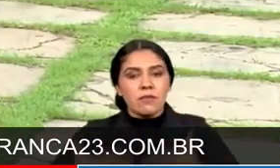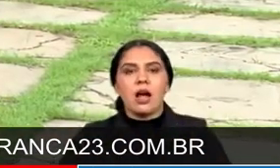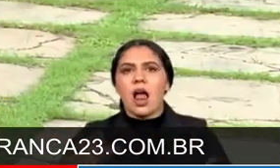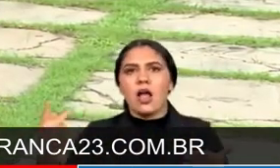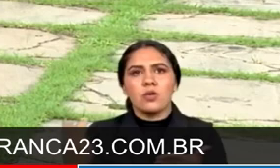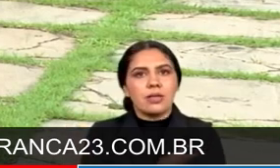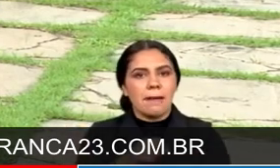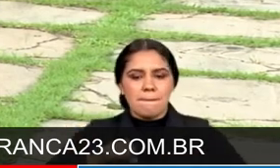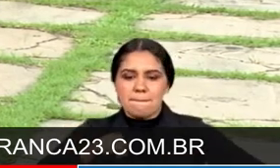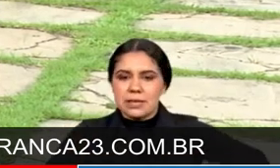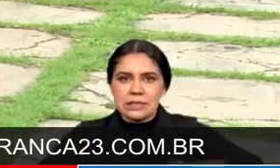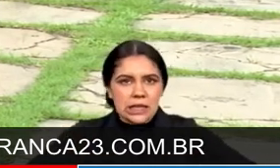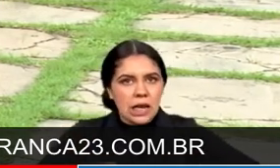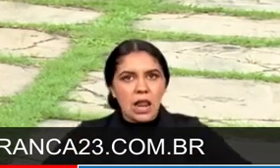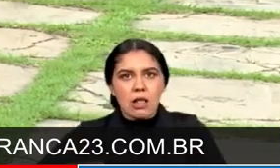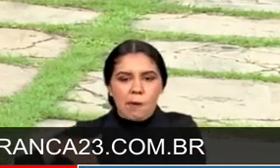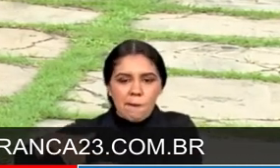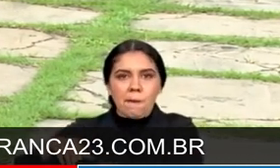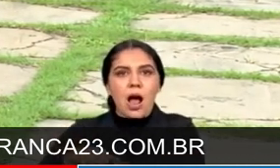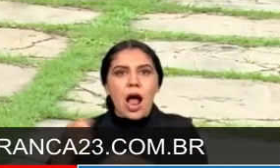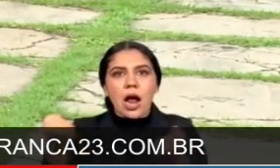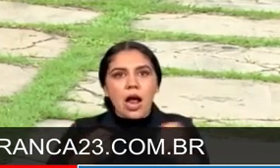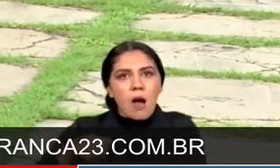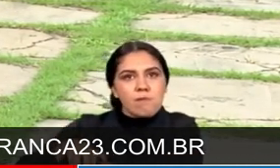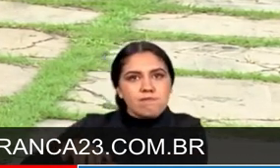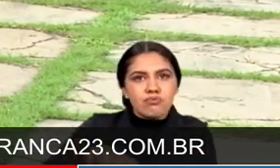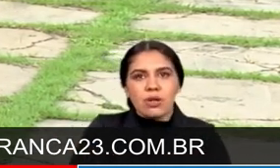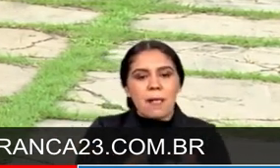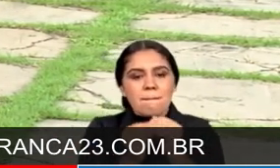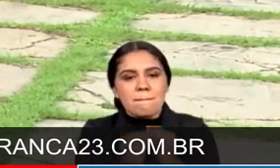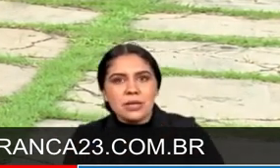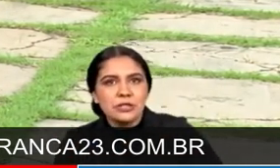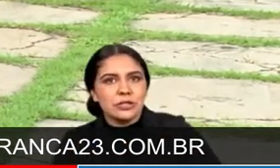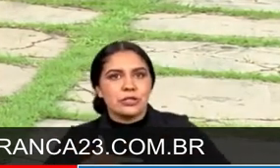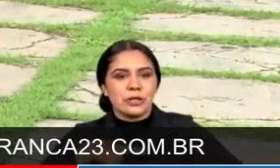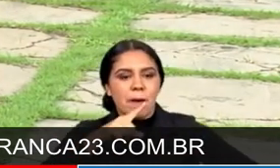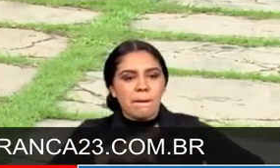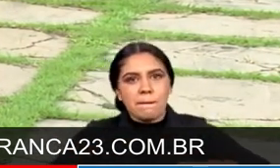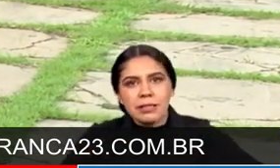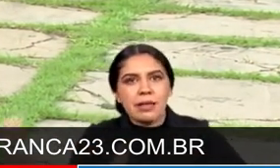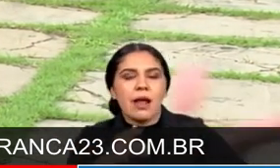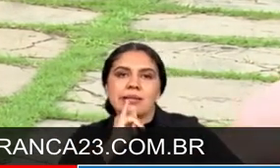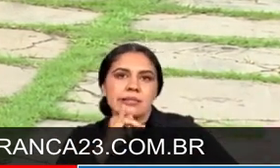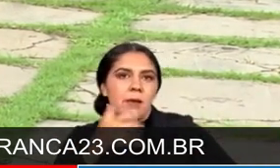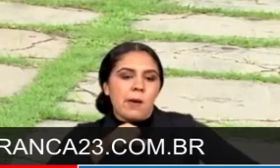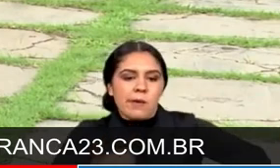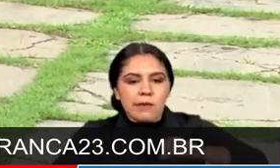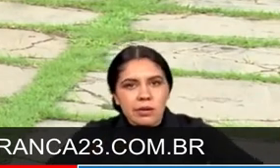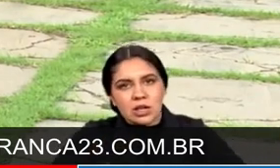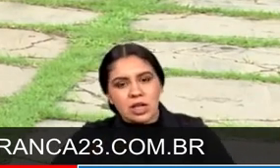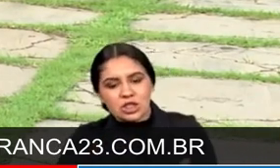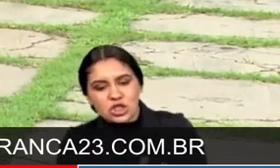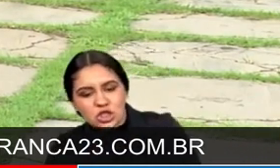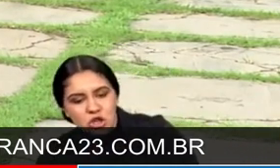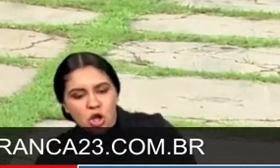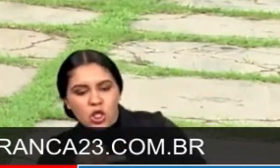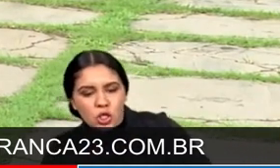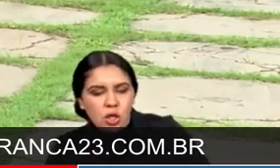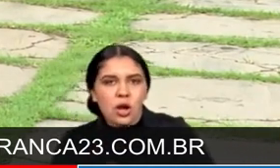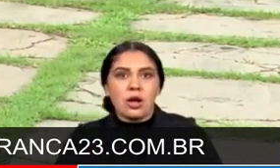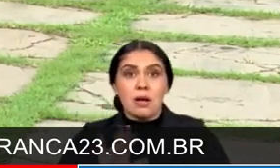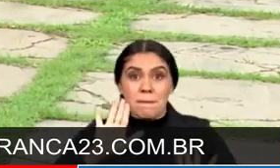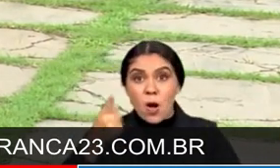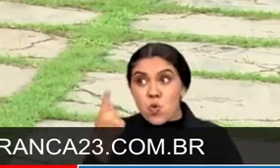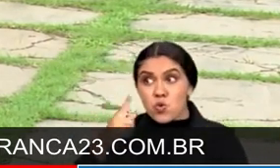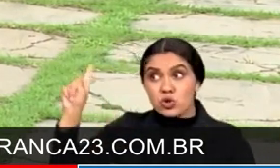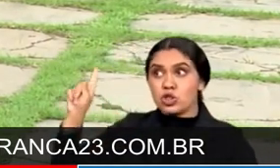principalmente com bicicleta, foram mais referentes ao bem material. Quebrou, tive que trocar alguma peça, chamar alguém para me buscar. O último